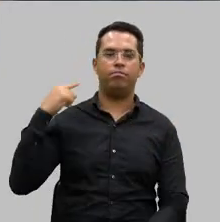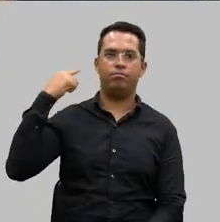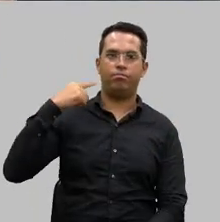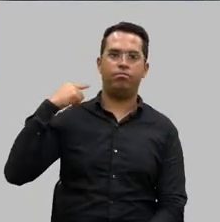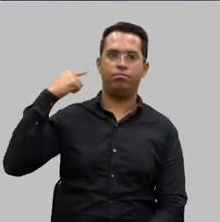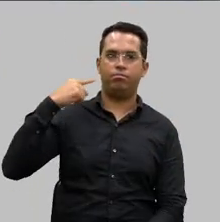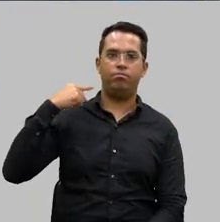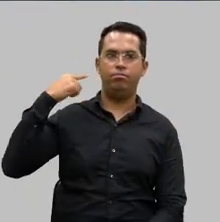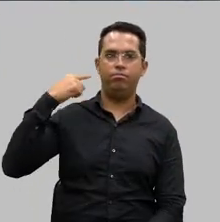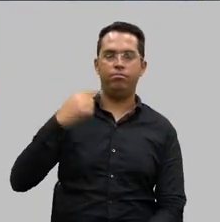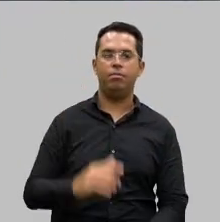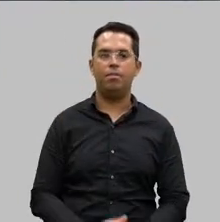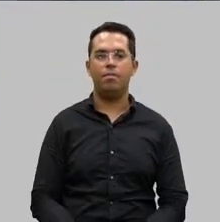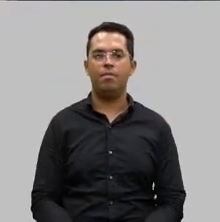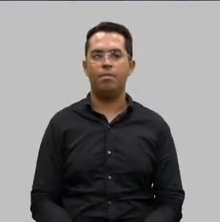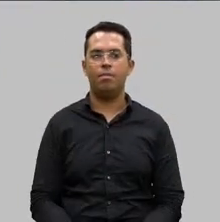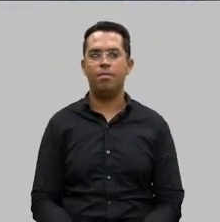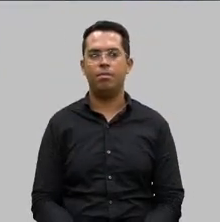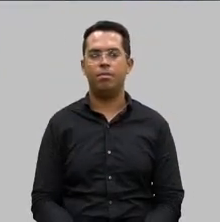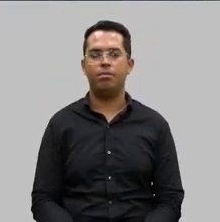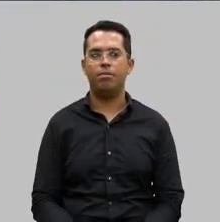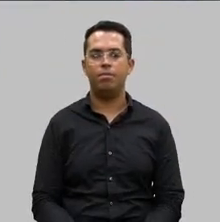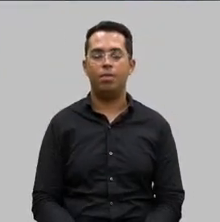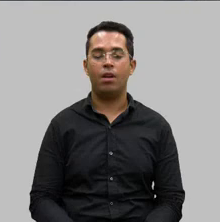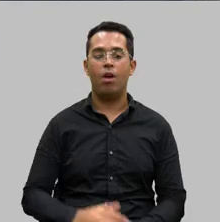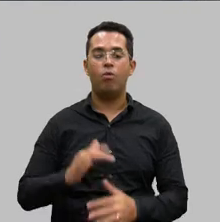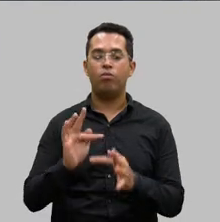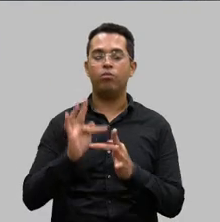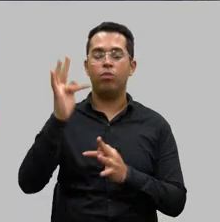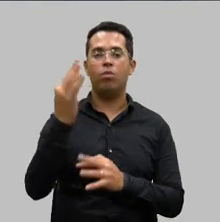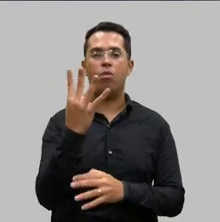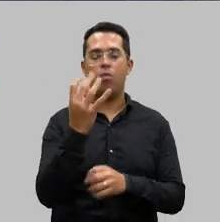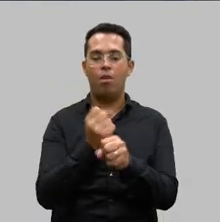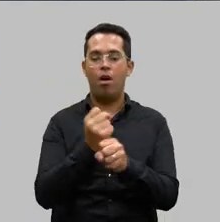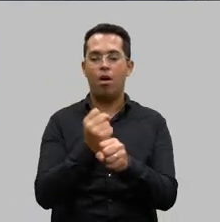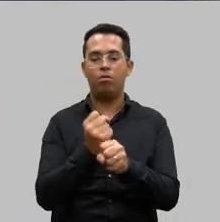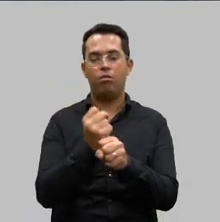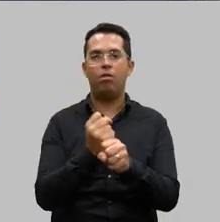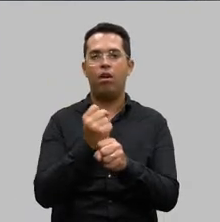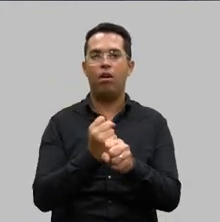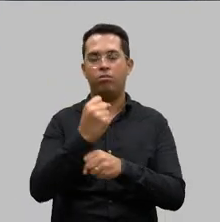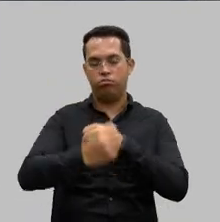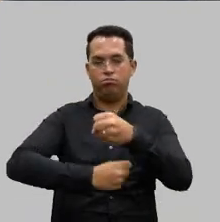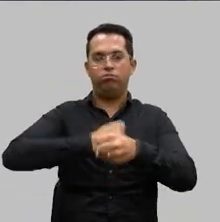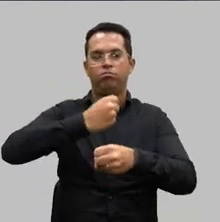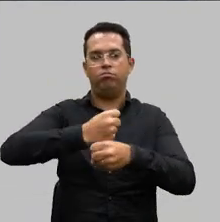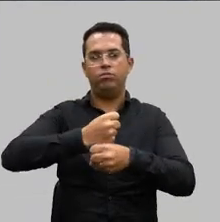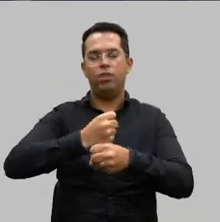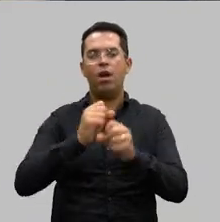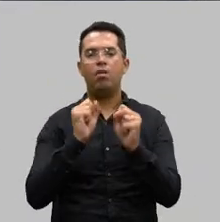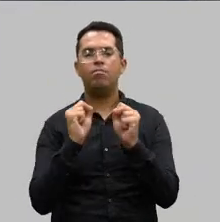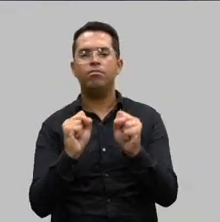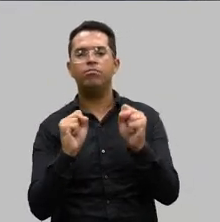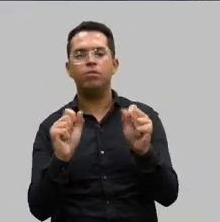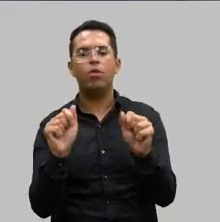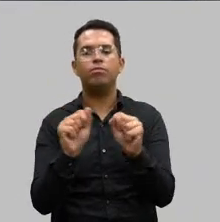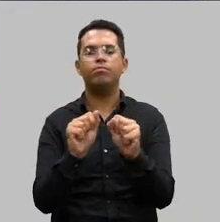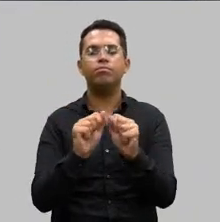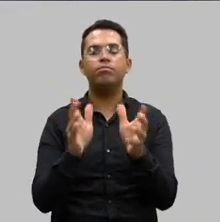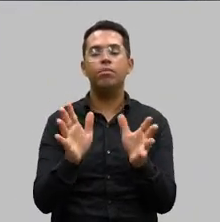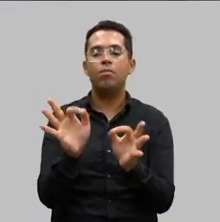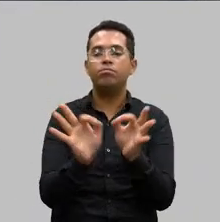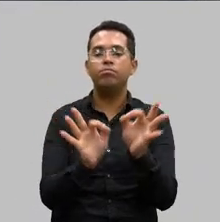que que nós podemos fazer dentro dos próximos 4 anos no ppag que vamos votar aqui o que podemos fazer dentro do orçamento do ano